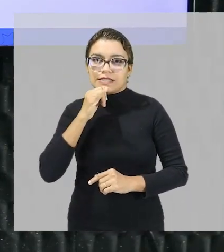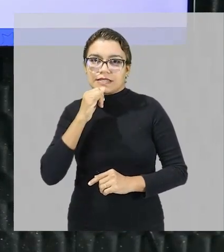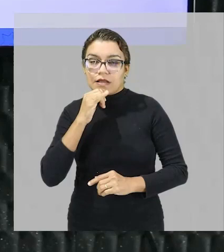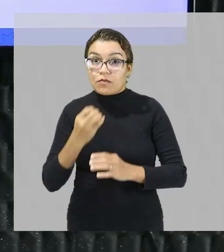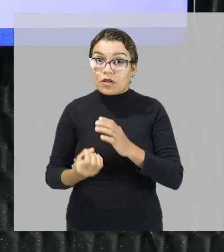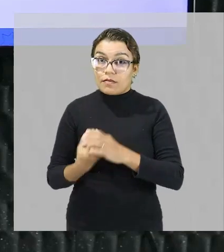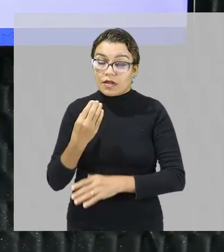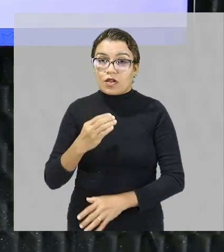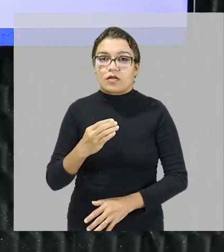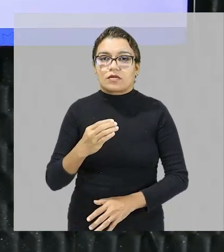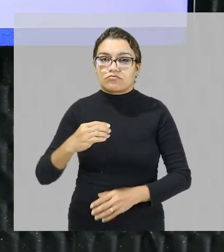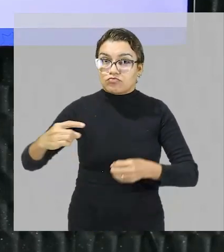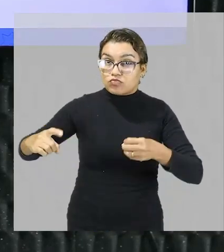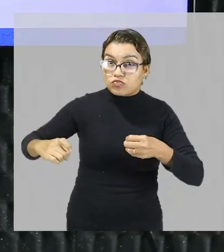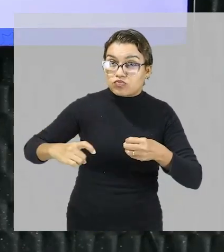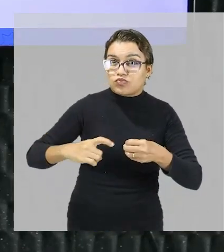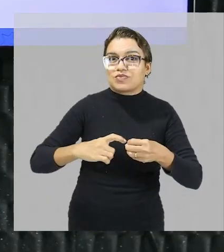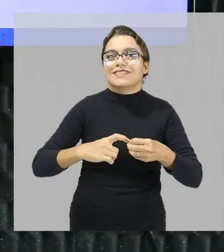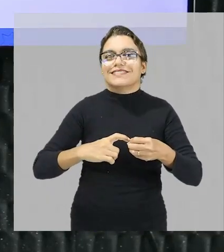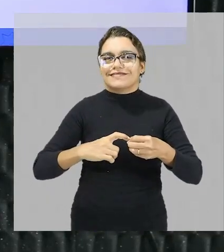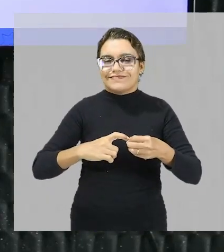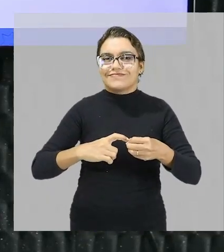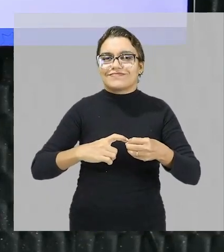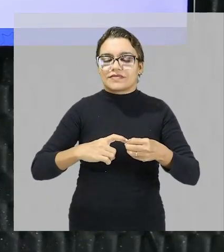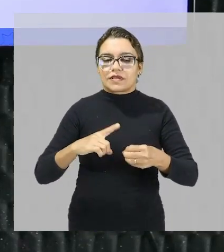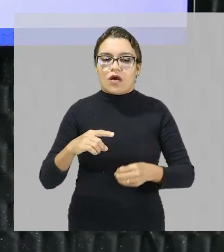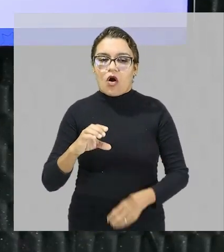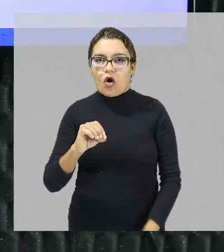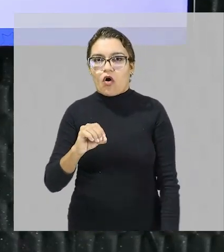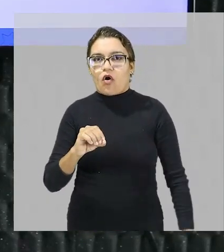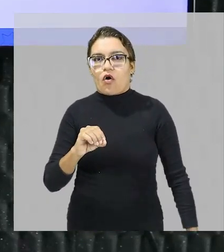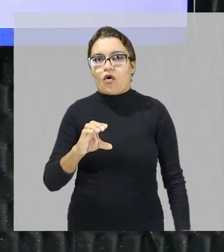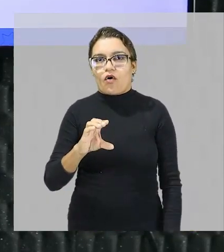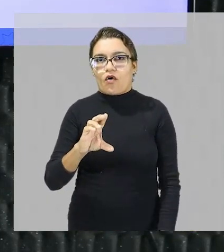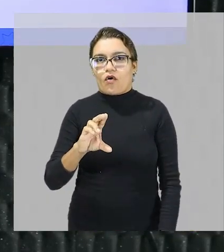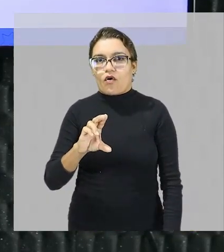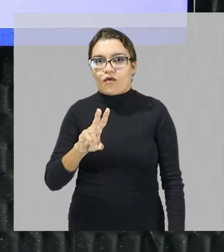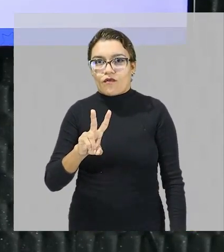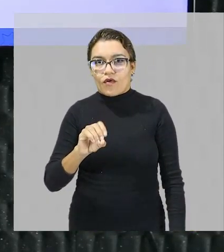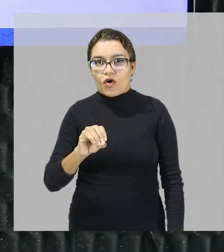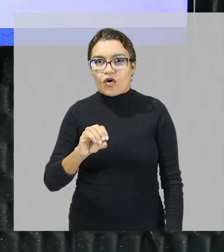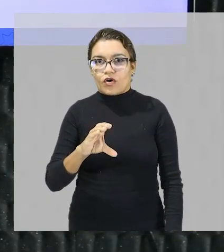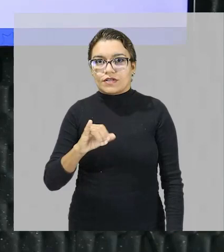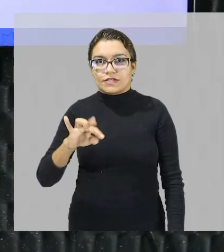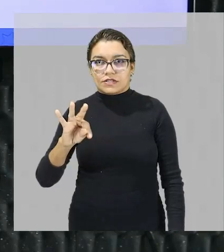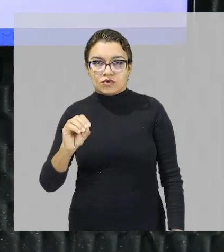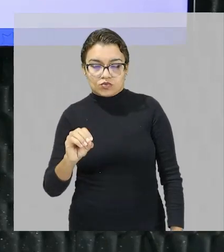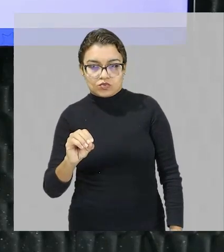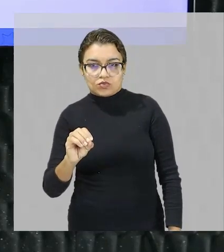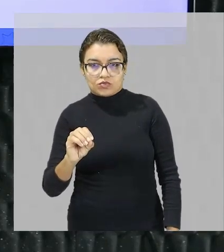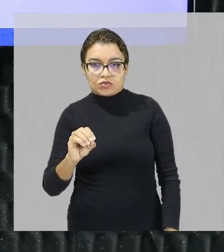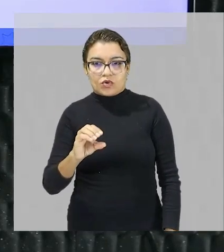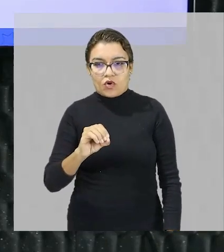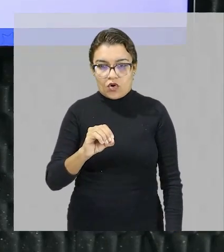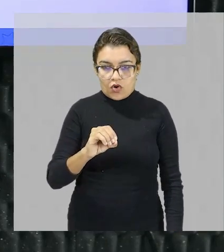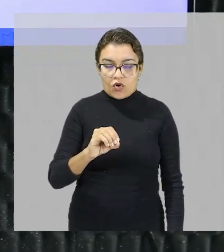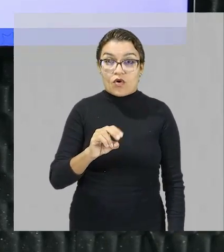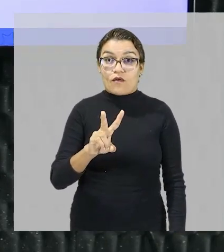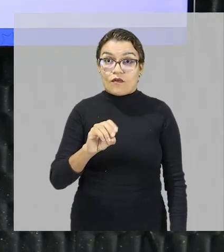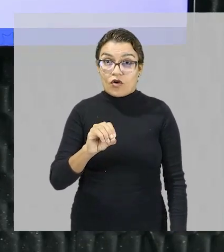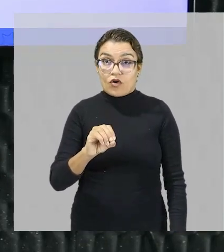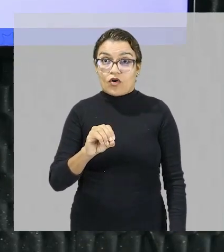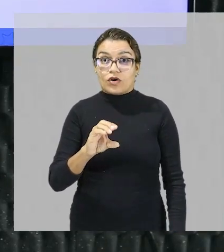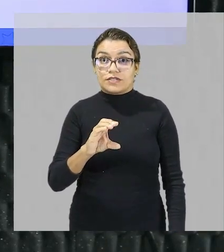ovócito secundário ou ovócito de segunda ordem. Então, é um período, né, do